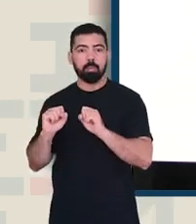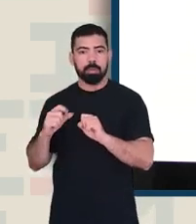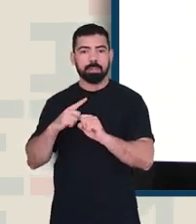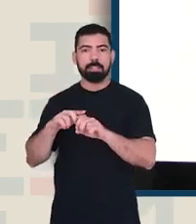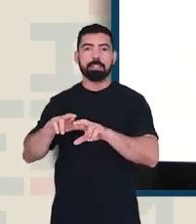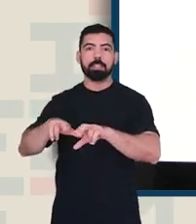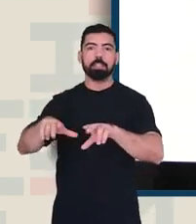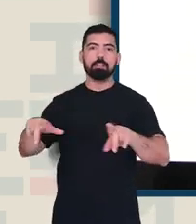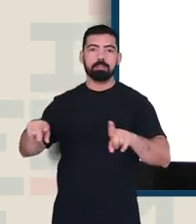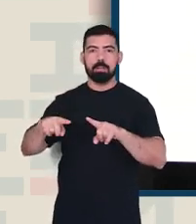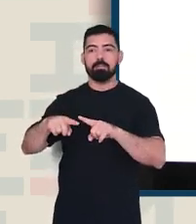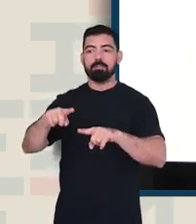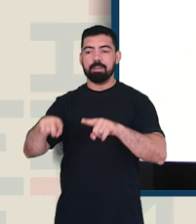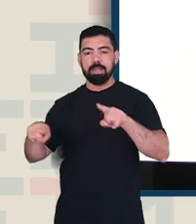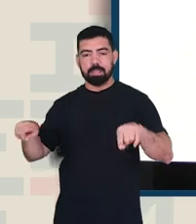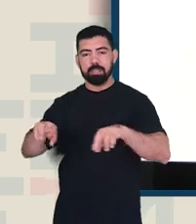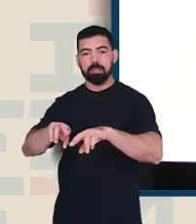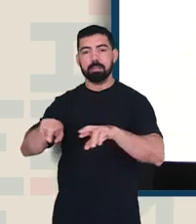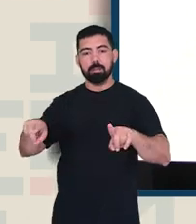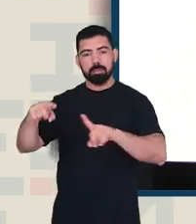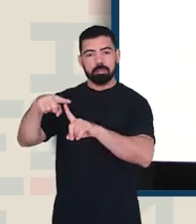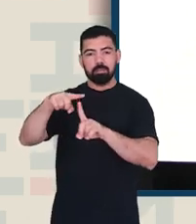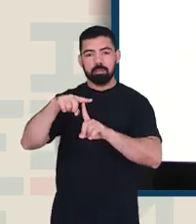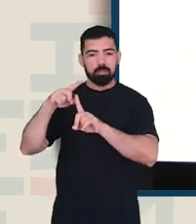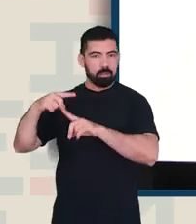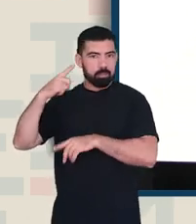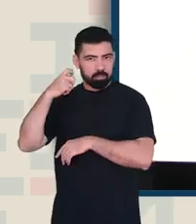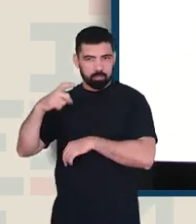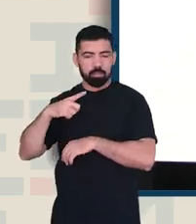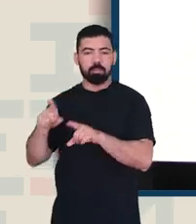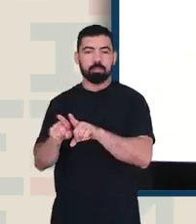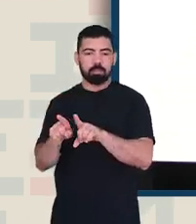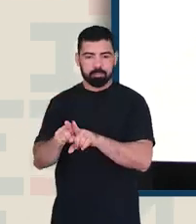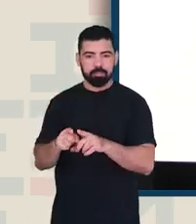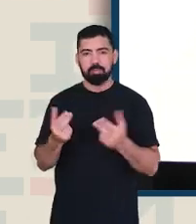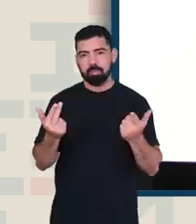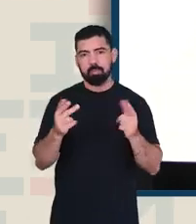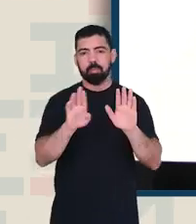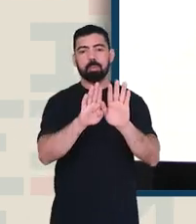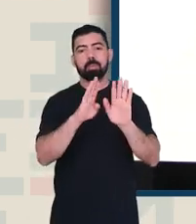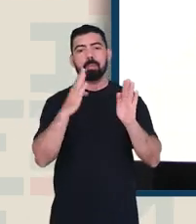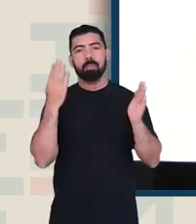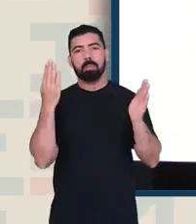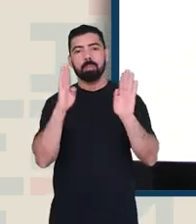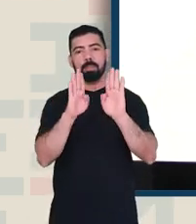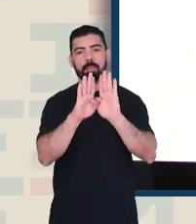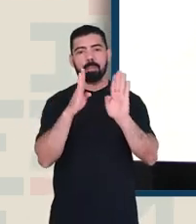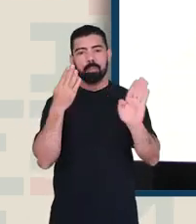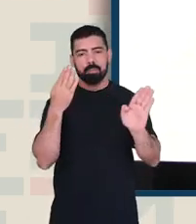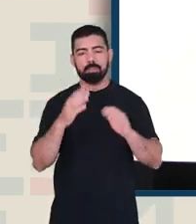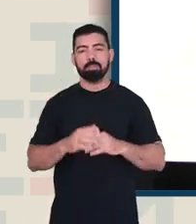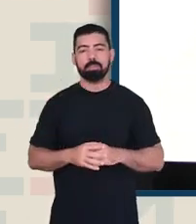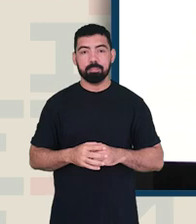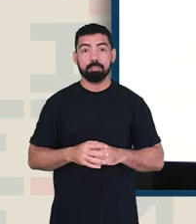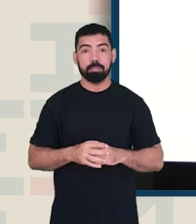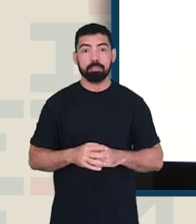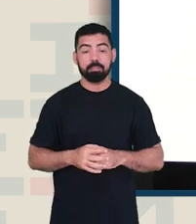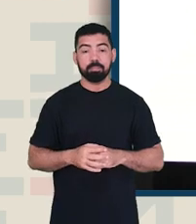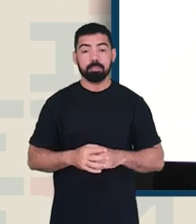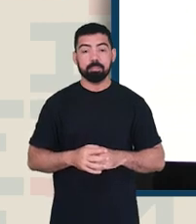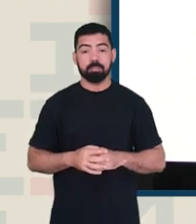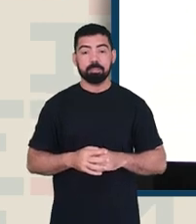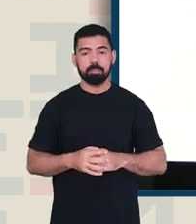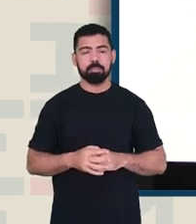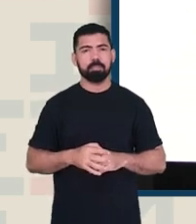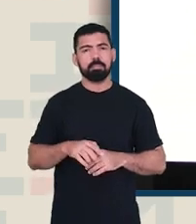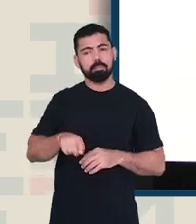diferentes variações, diferentes tipos de sonoridades, como aquela porta que parece um trompete, certo? E